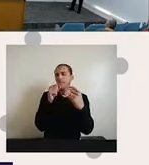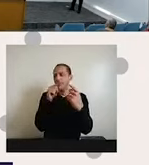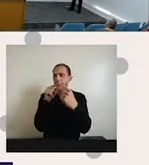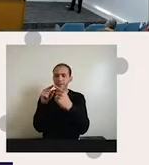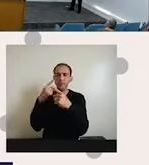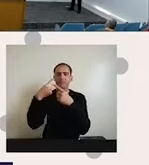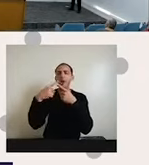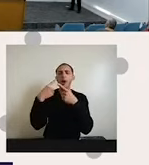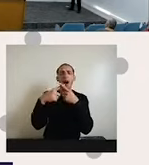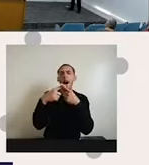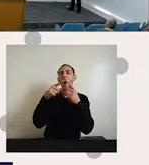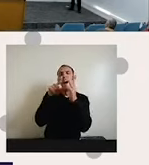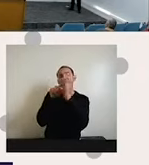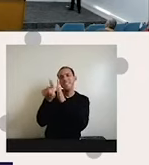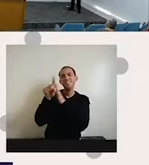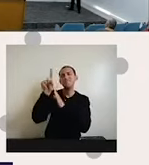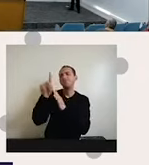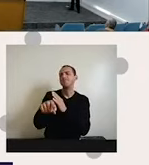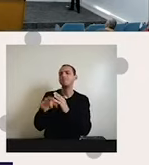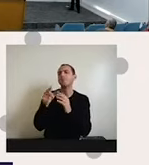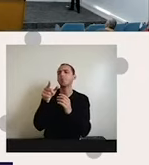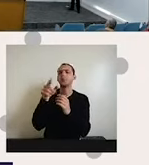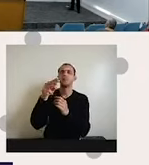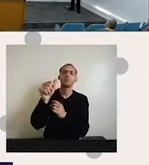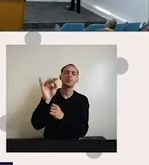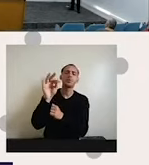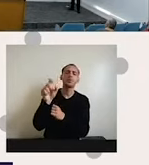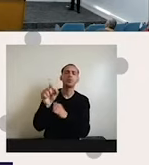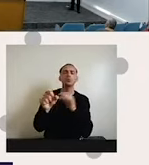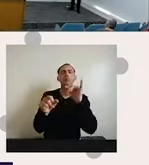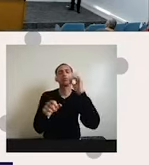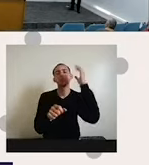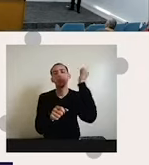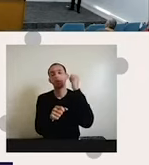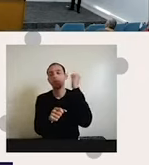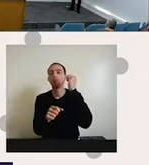lei previdenciária, o decreto 3048, está te dizendo que é uma relação,